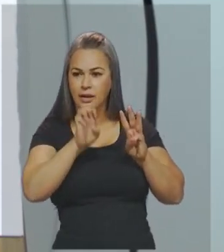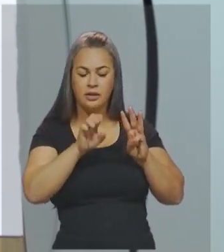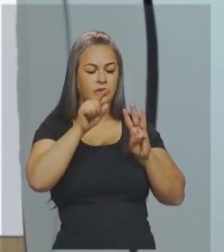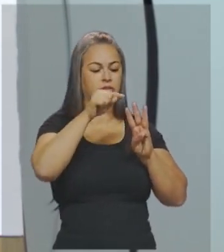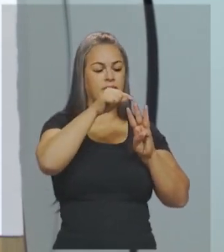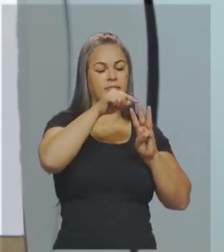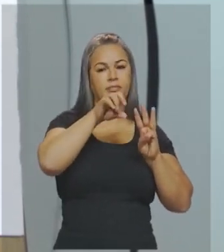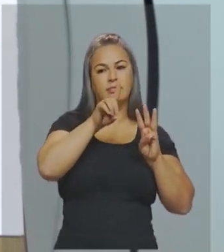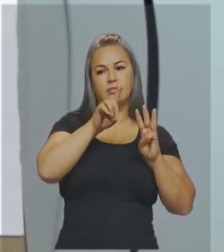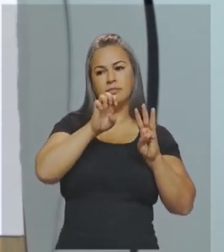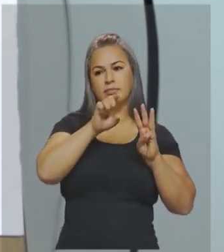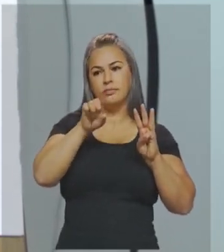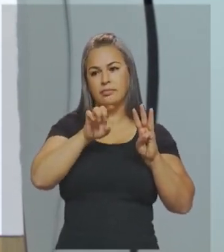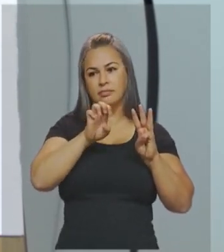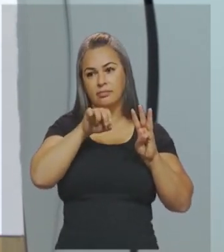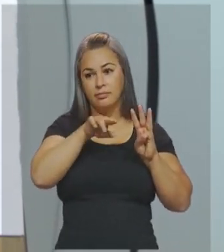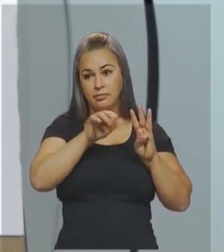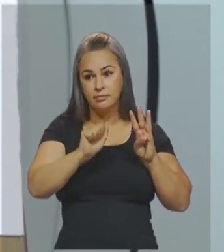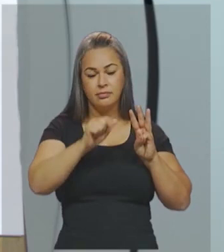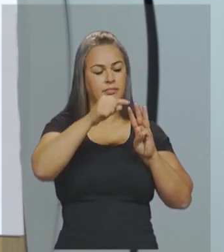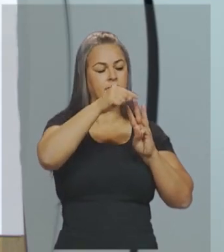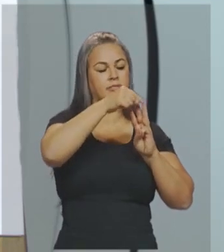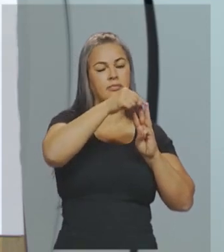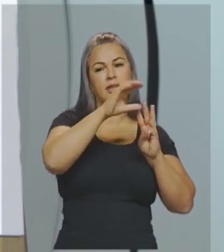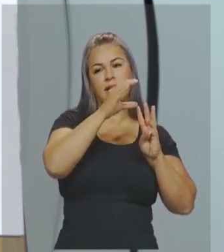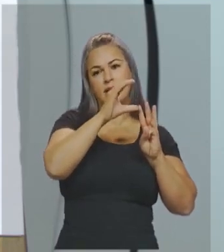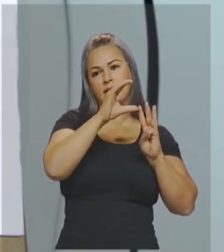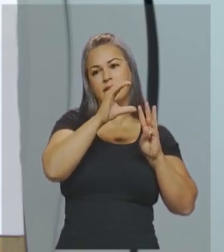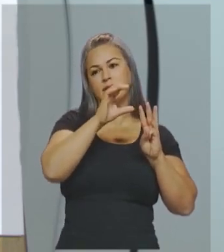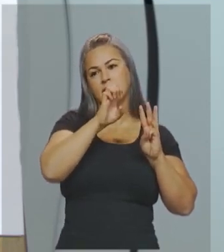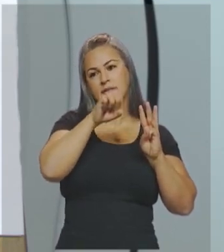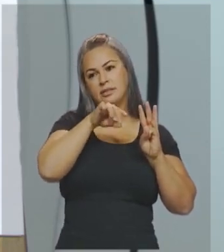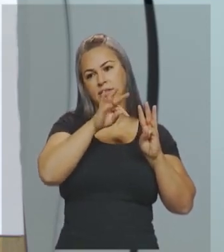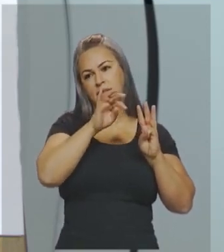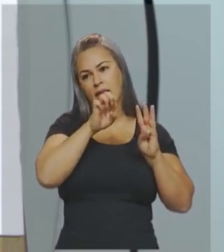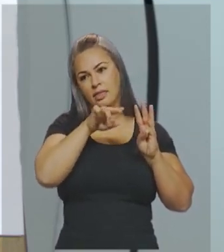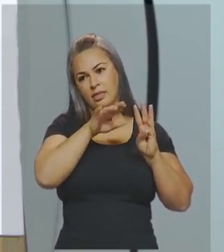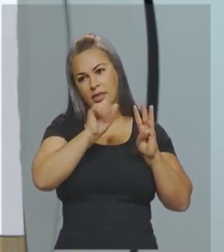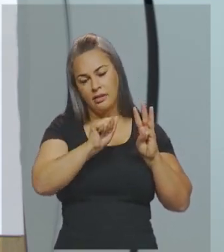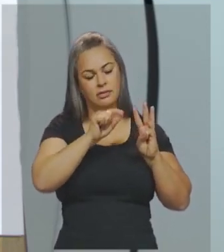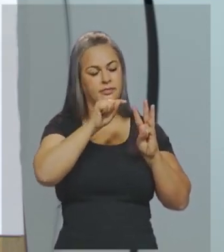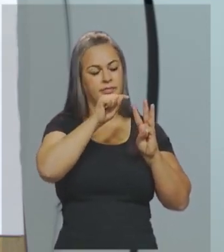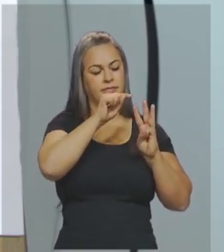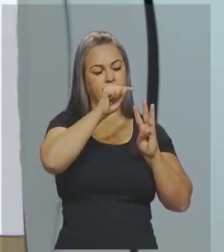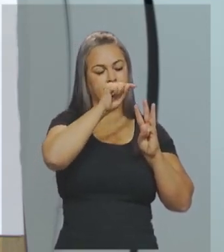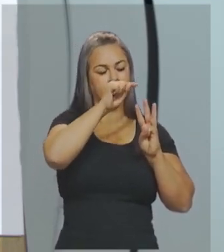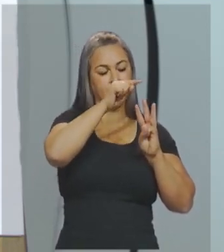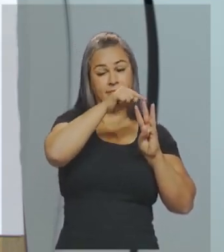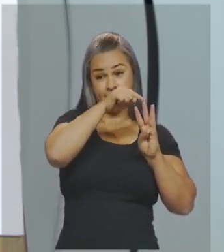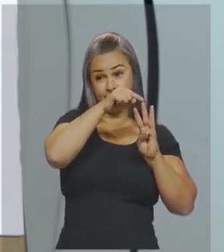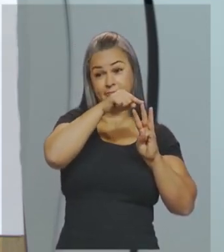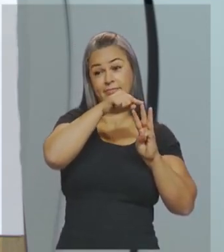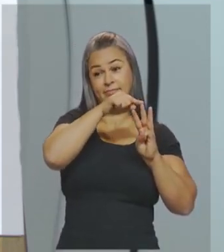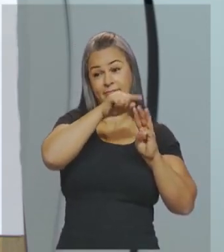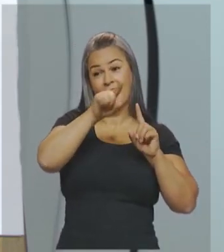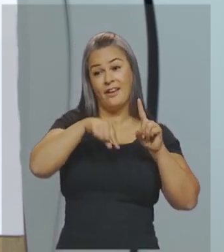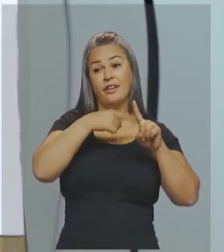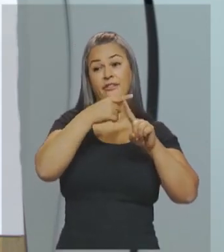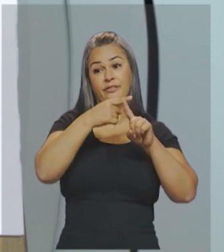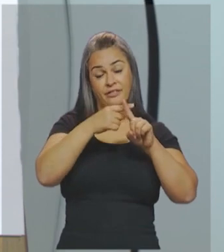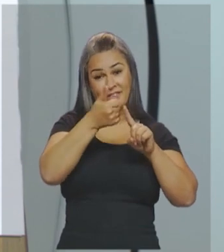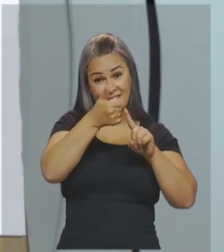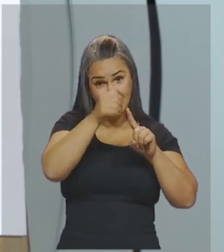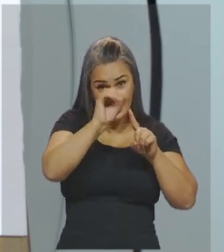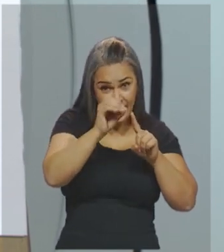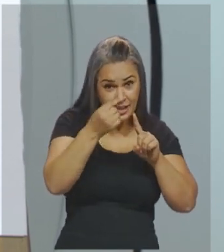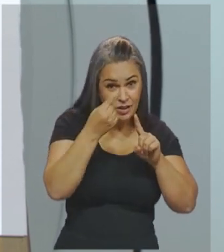Então, dezena é 10, porque foi a unidade vezes 10, né? Que formou dezena. De novo, prestando atenção